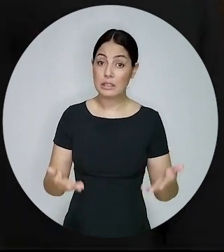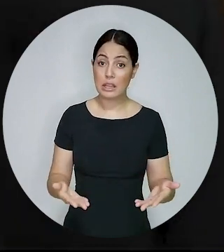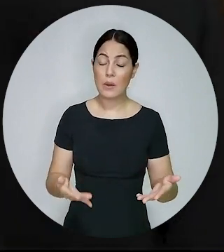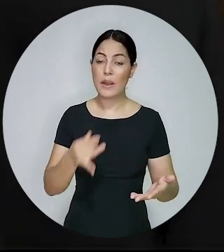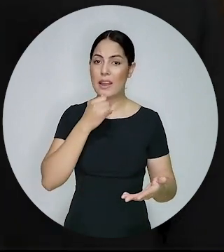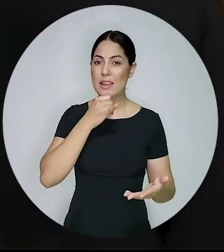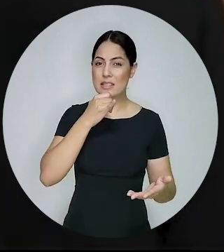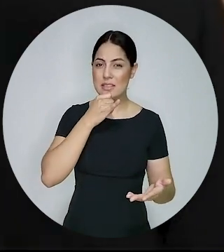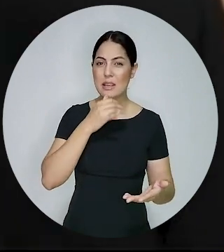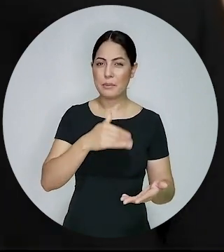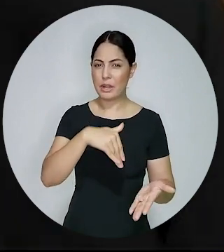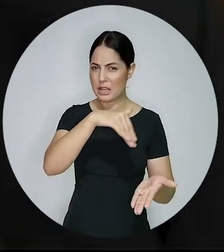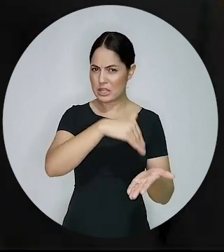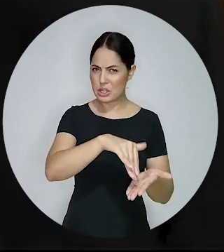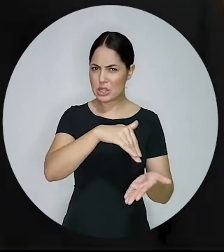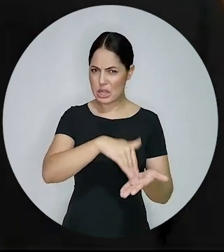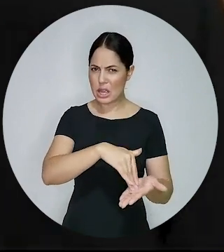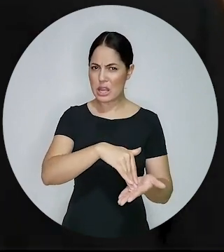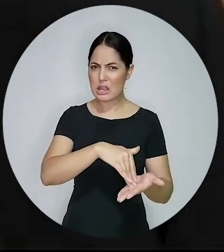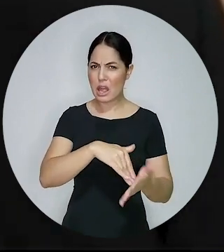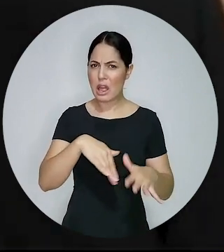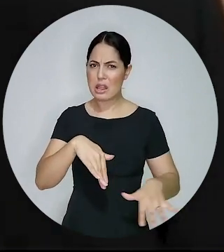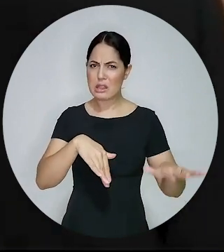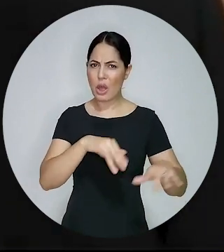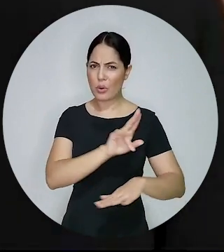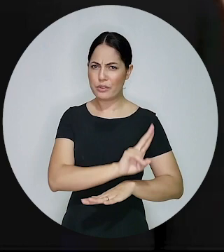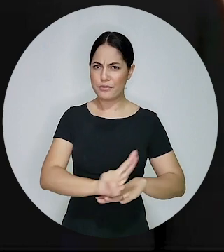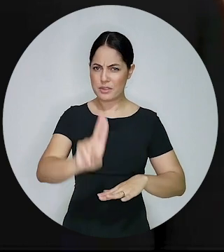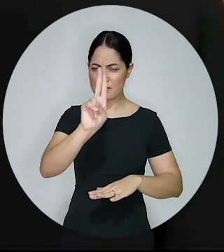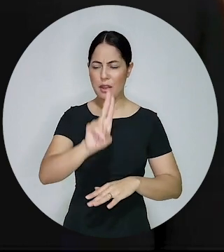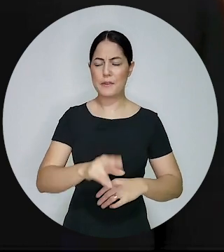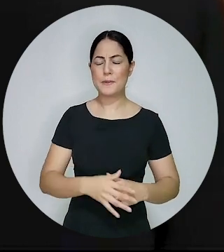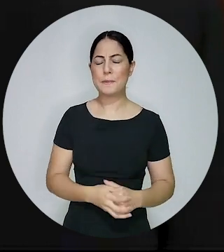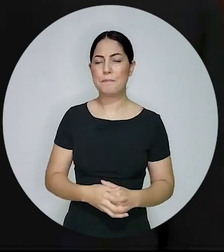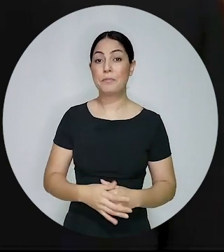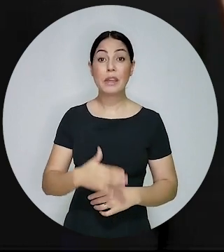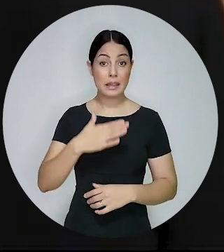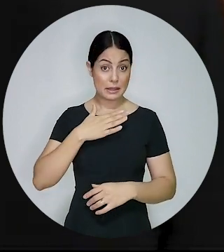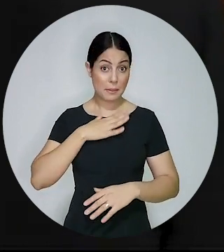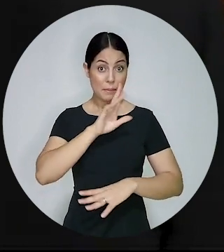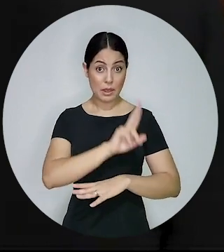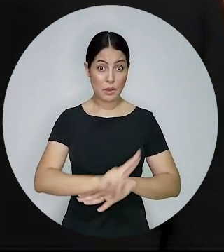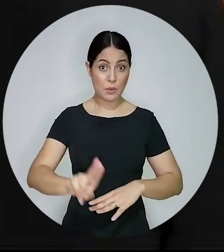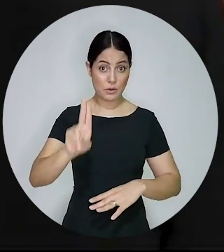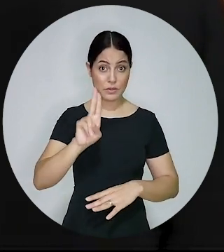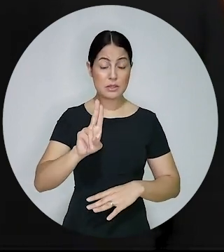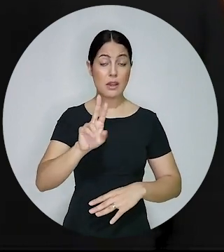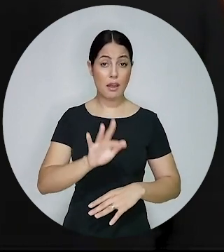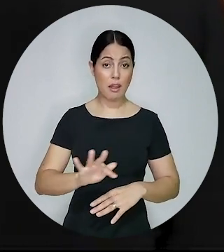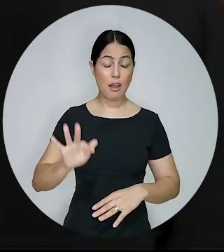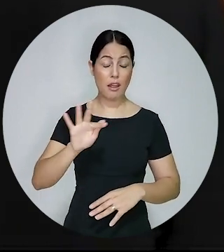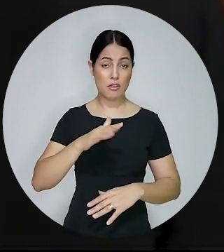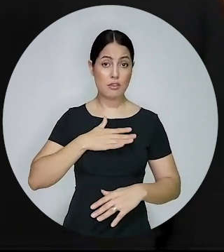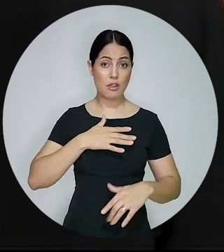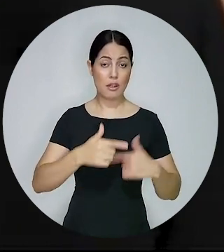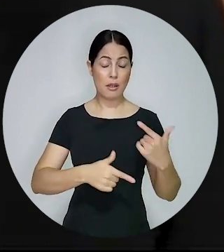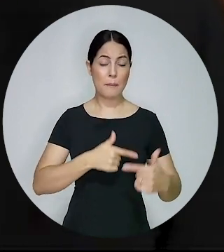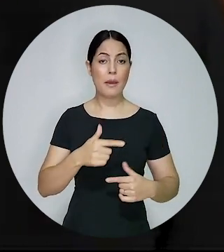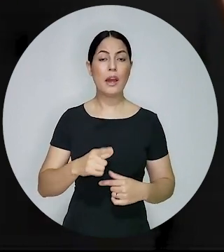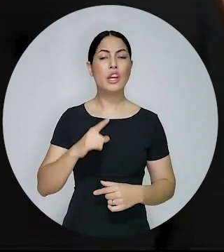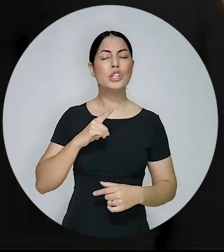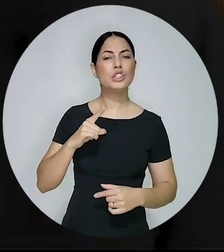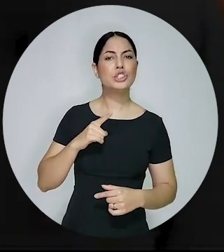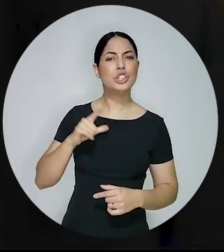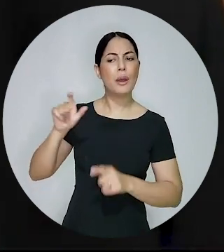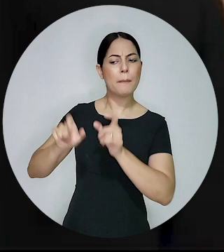àqueles litígios. Eu vou te dar um exemplo, já que você falou do escritório modelo da tua universidade. Até pouco tempo atrás, na minha universidade, quando a